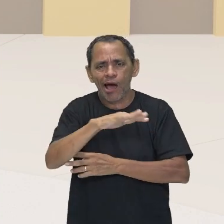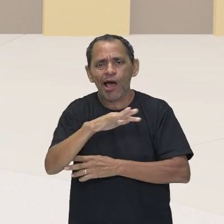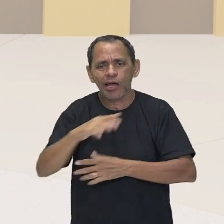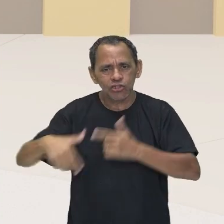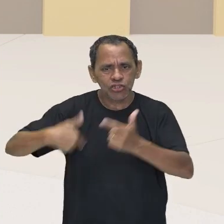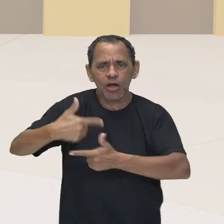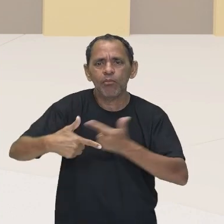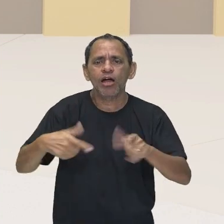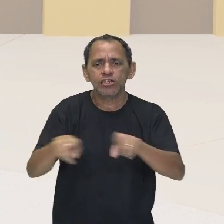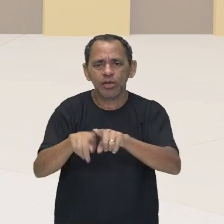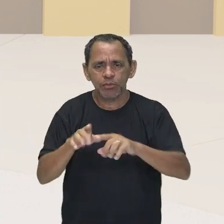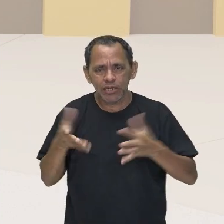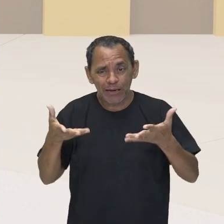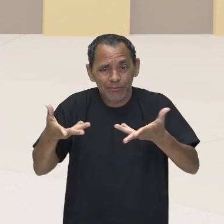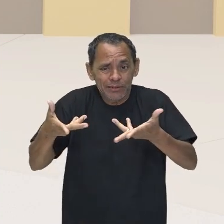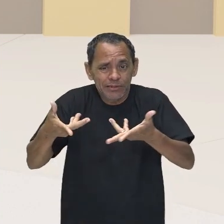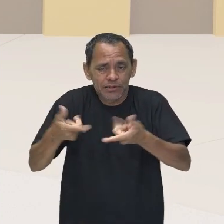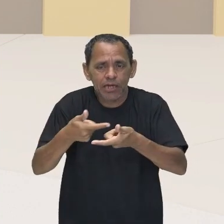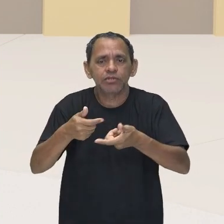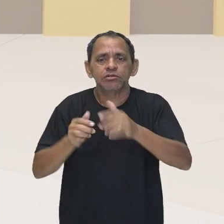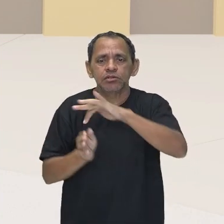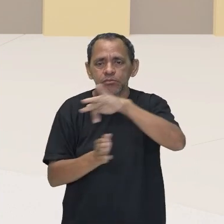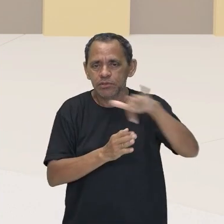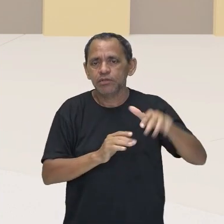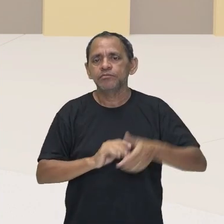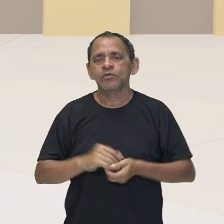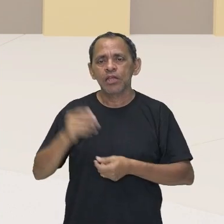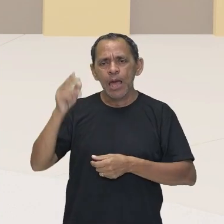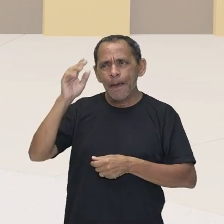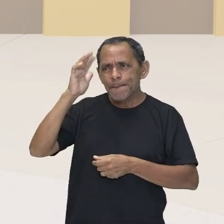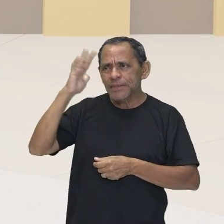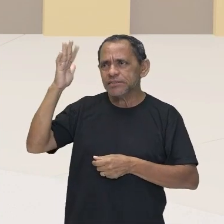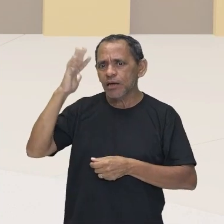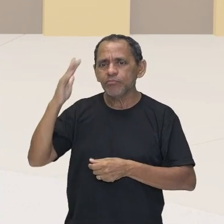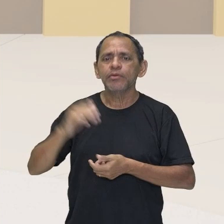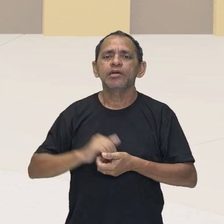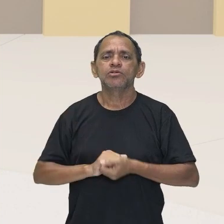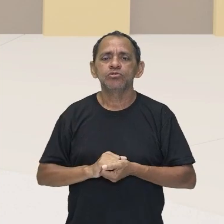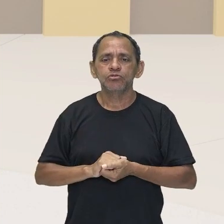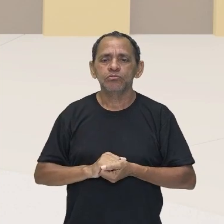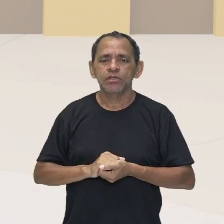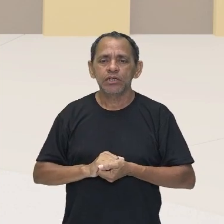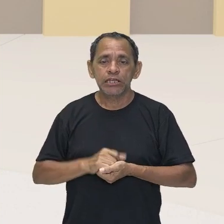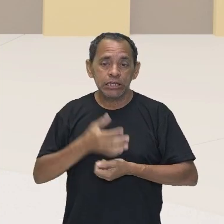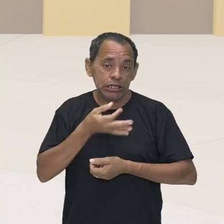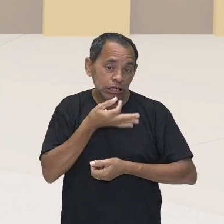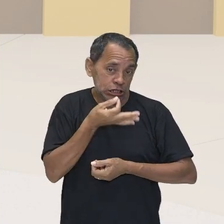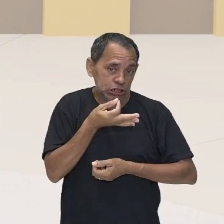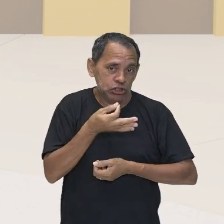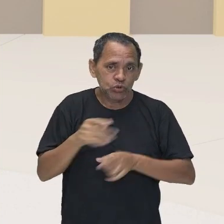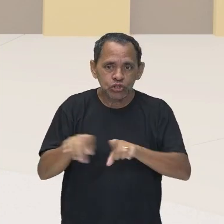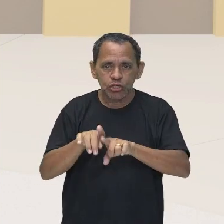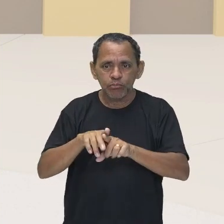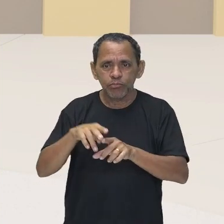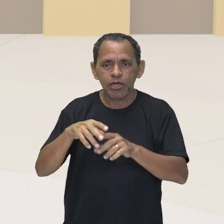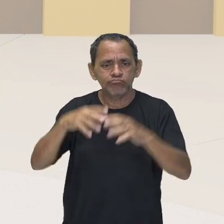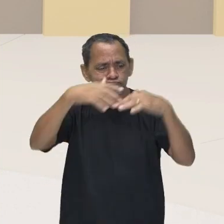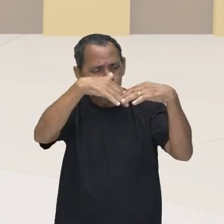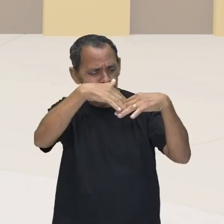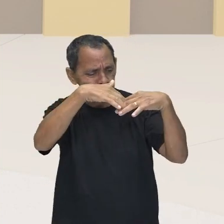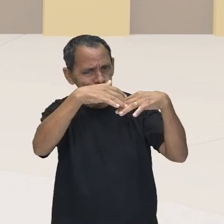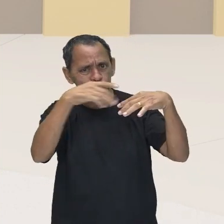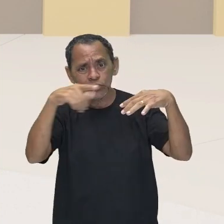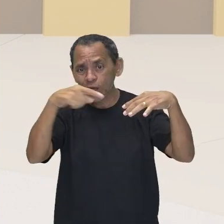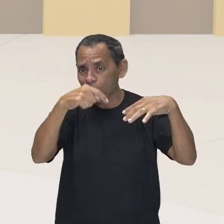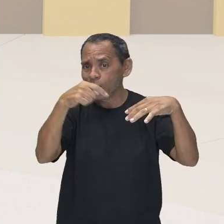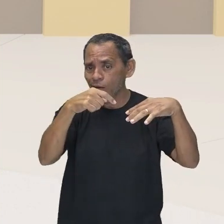desenvolvida. Nós temos o pensamento crítico. Essa habilidade já vai envolver o raciocínio e a lógica.